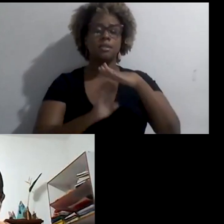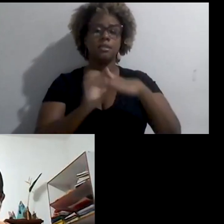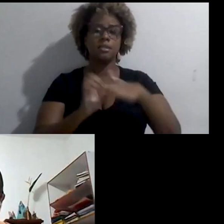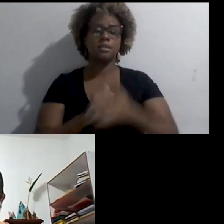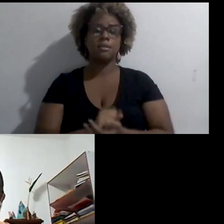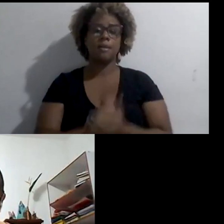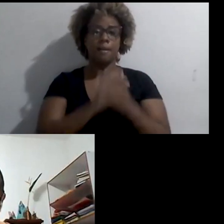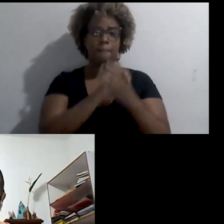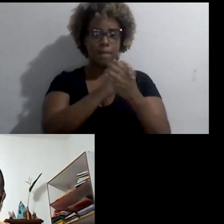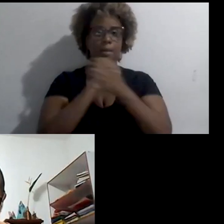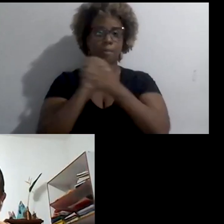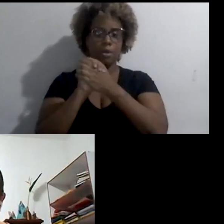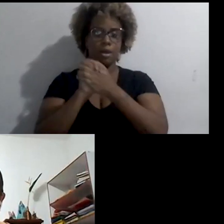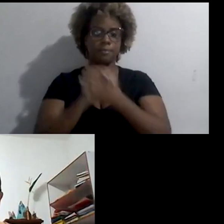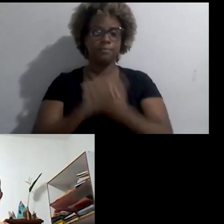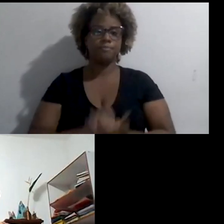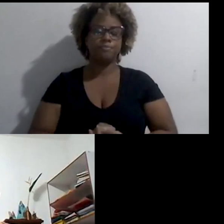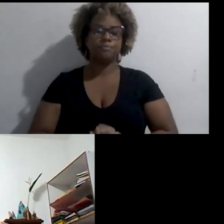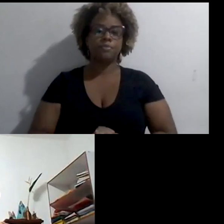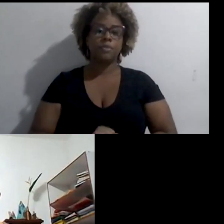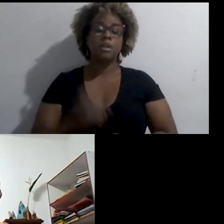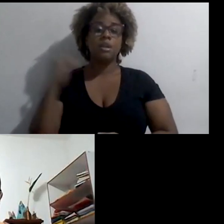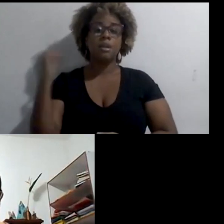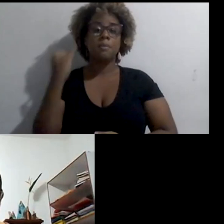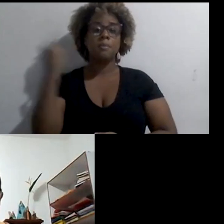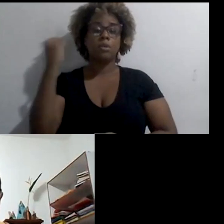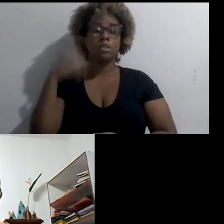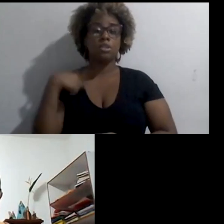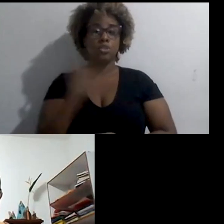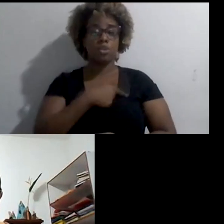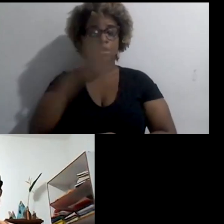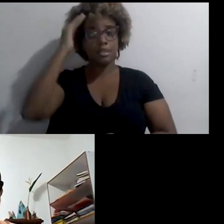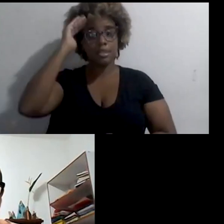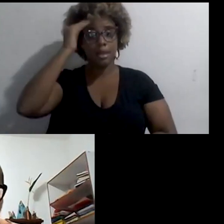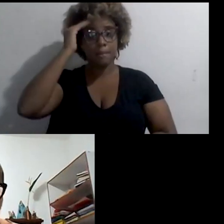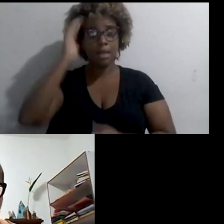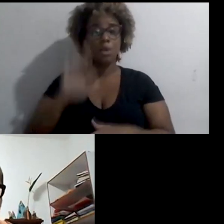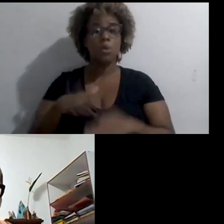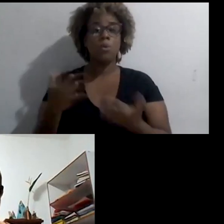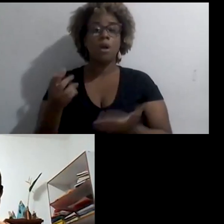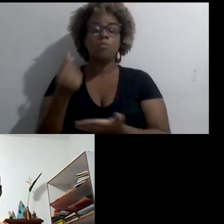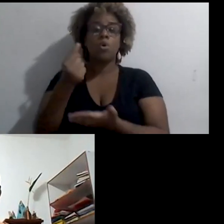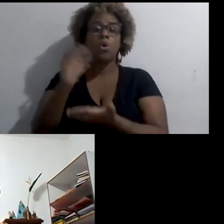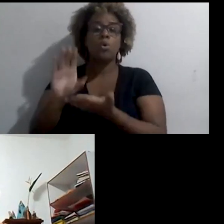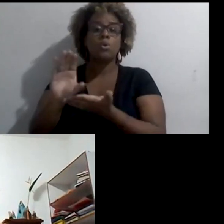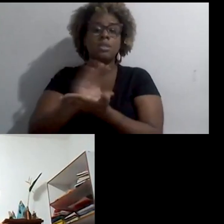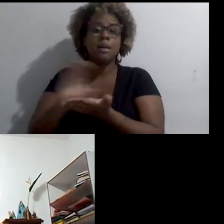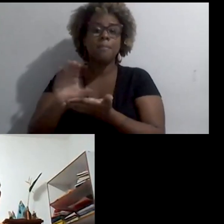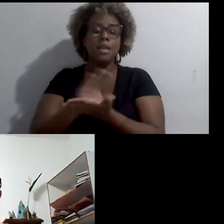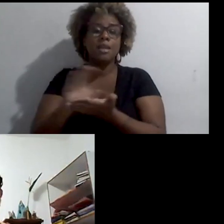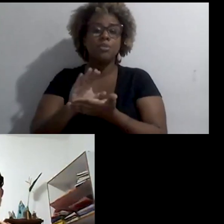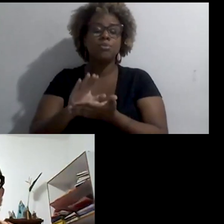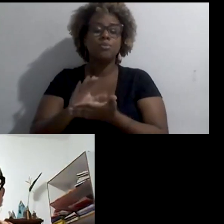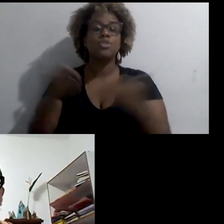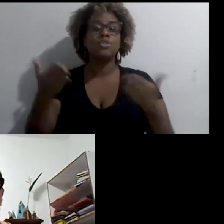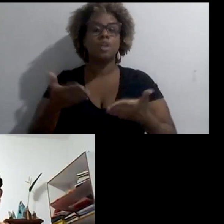né? E eu acho que é importante a gente saber também, que eu acho que a Giga traz isso muito bem, qual é o orçamento atual do Fundo de Cultura da Bahia, né? Nós